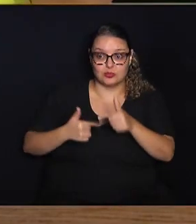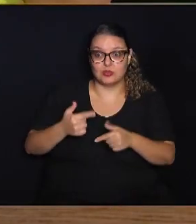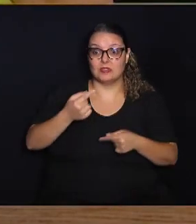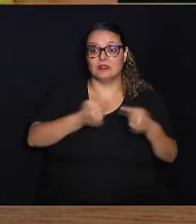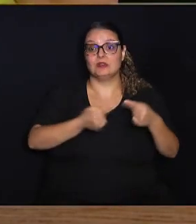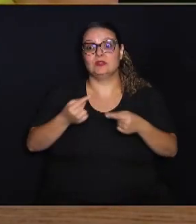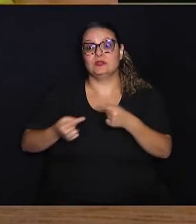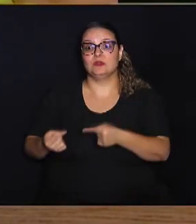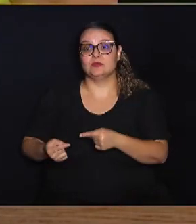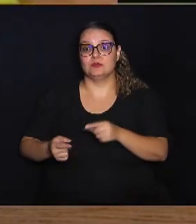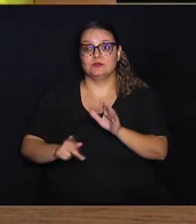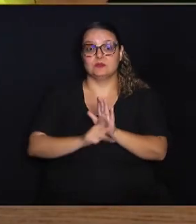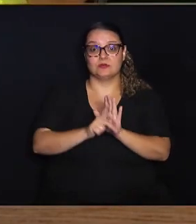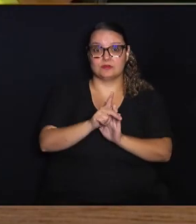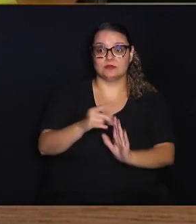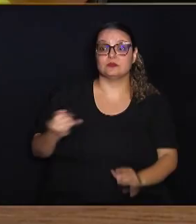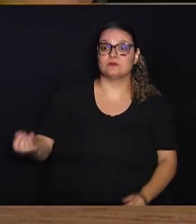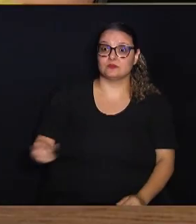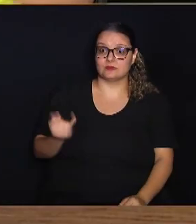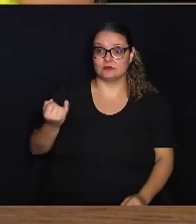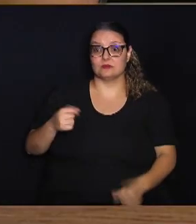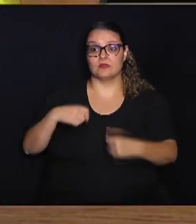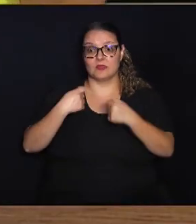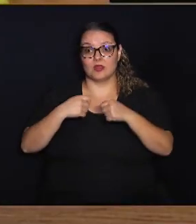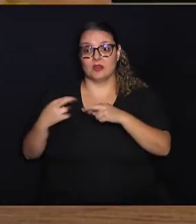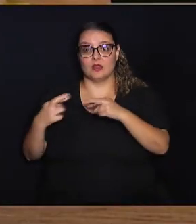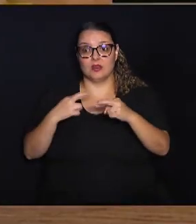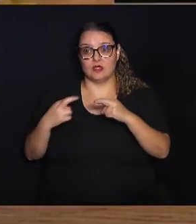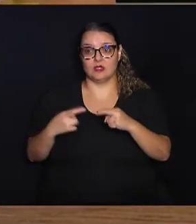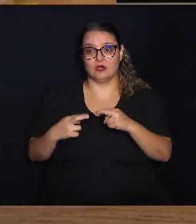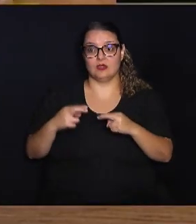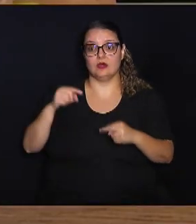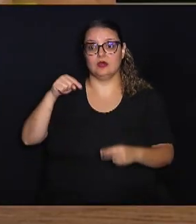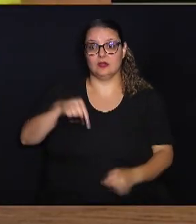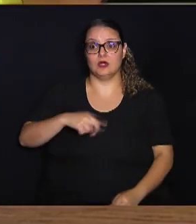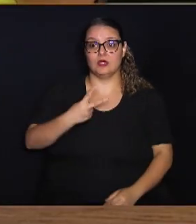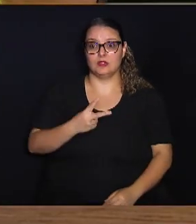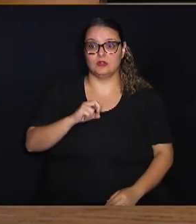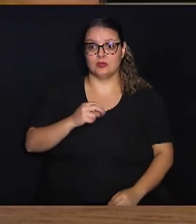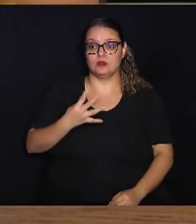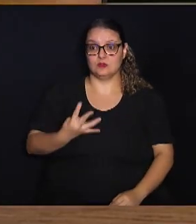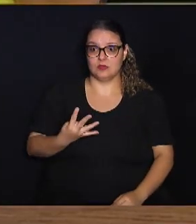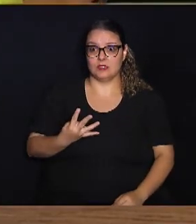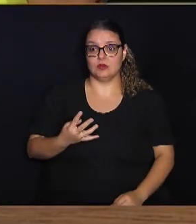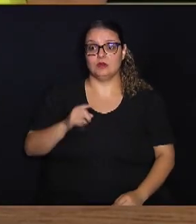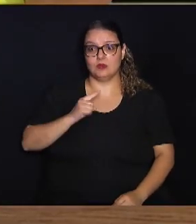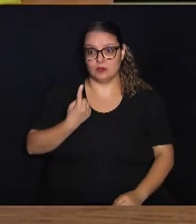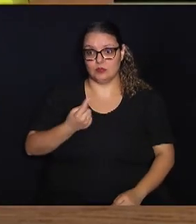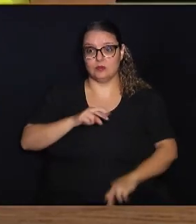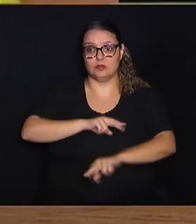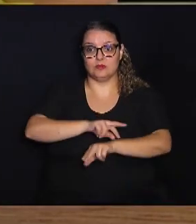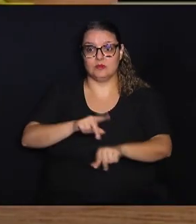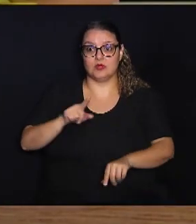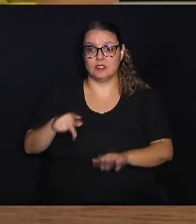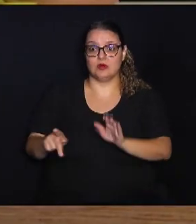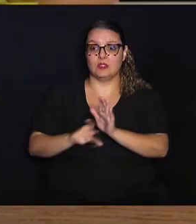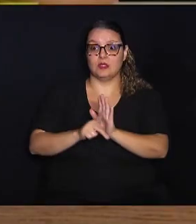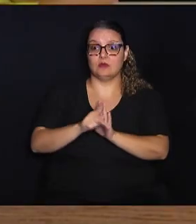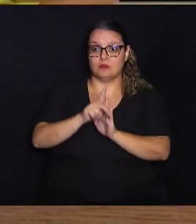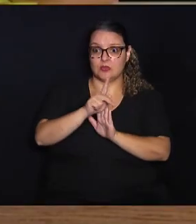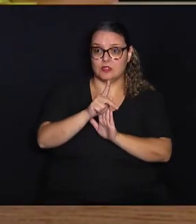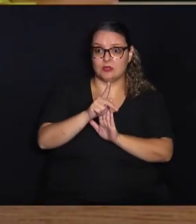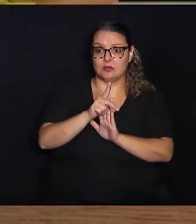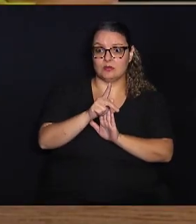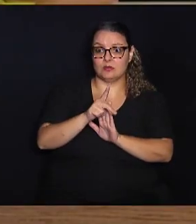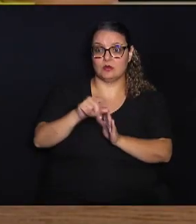discussão de projetos importantes que precisam ser analisados ainda em 2024. Um deles é o projeto que trata da